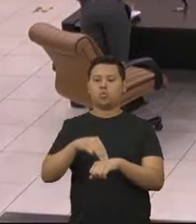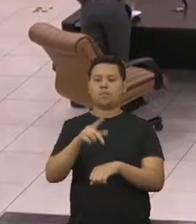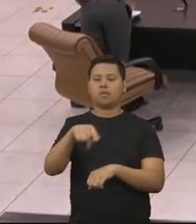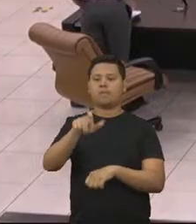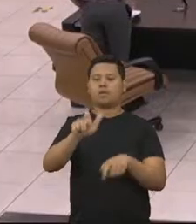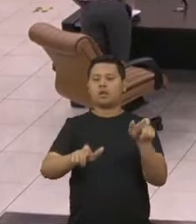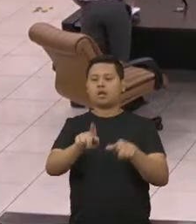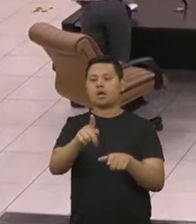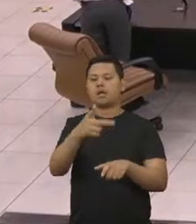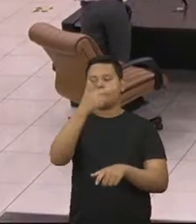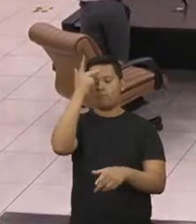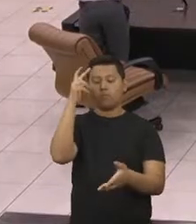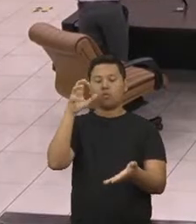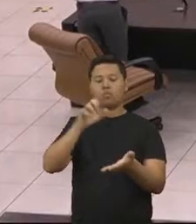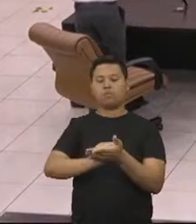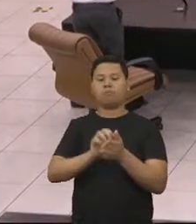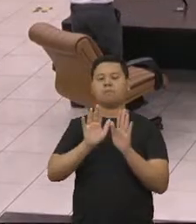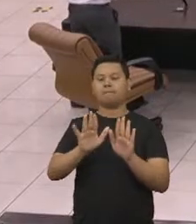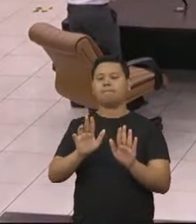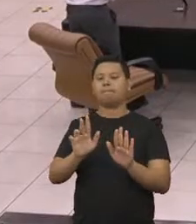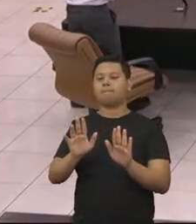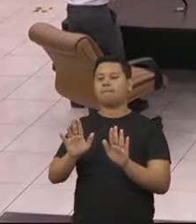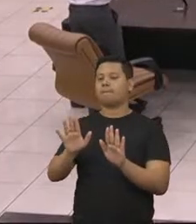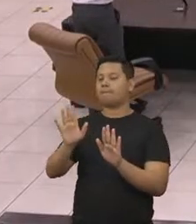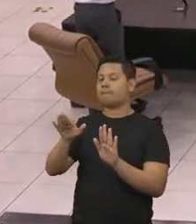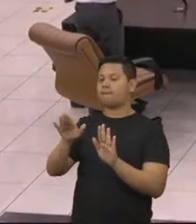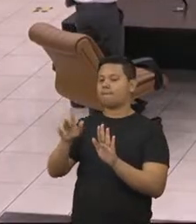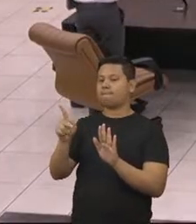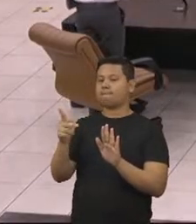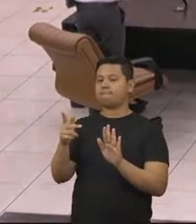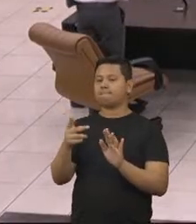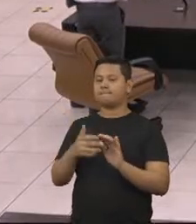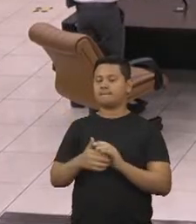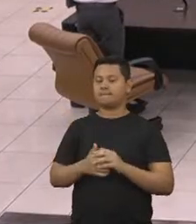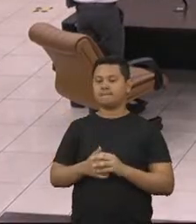cada orador. Pessoal, só para Primeiro- vocês entenderem, não vai